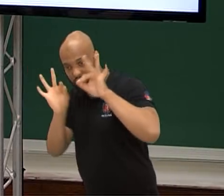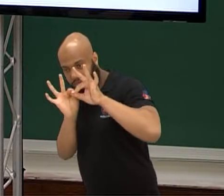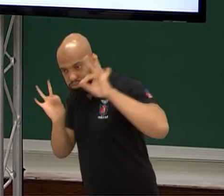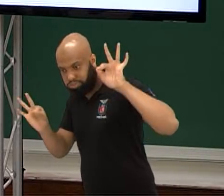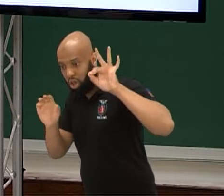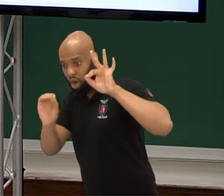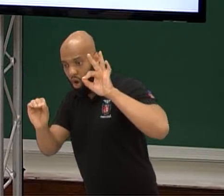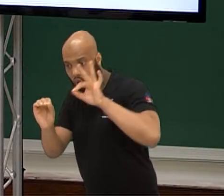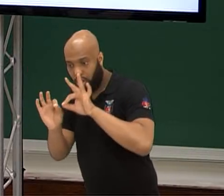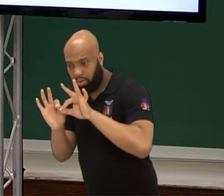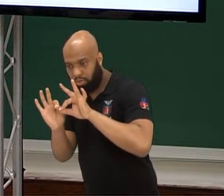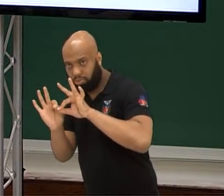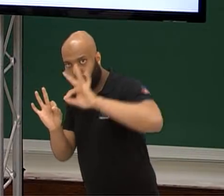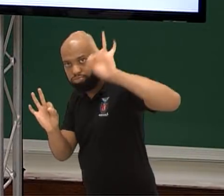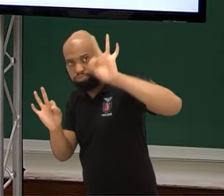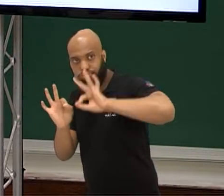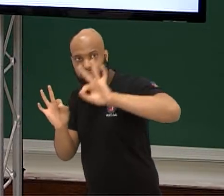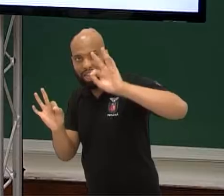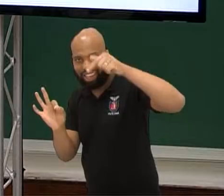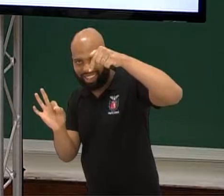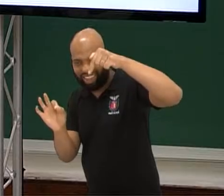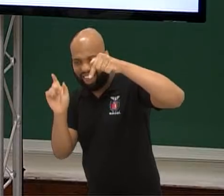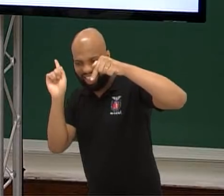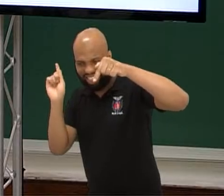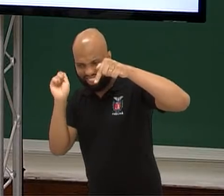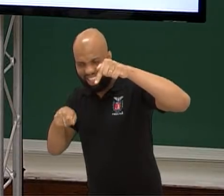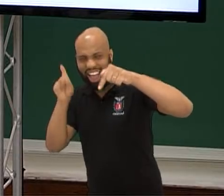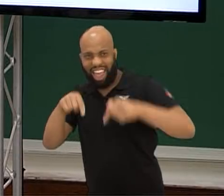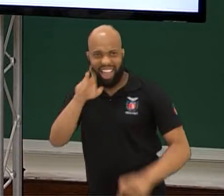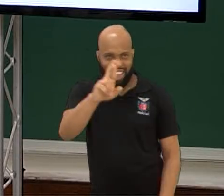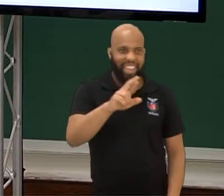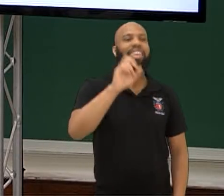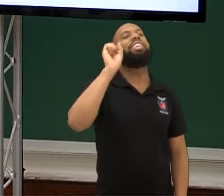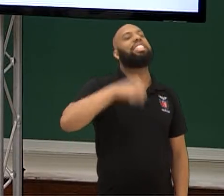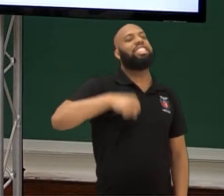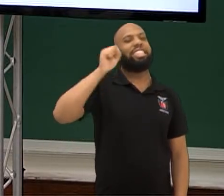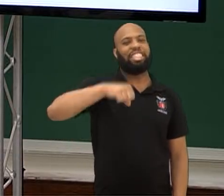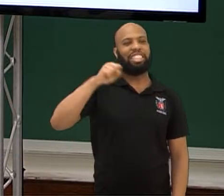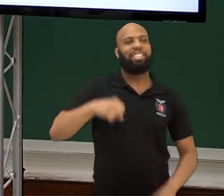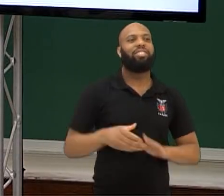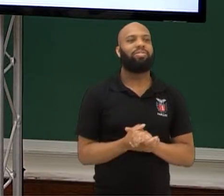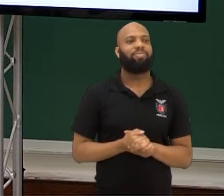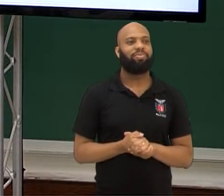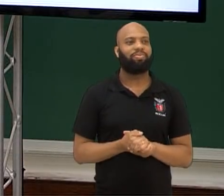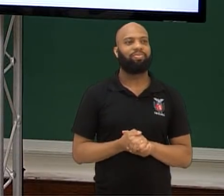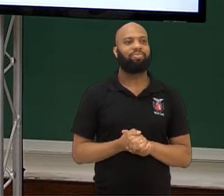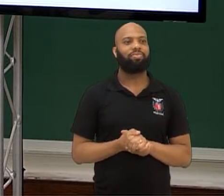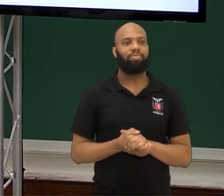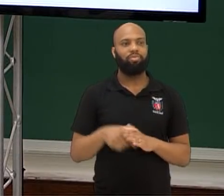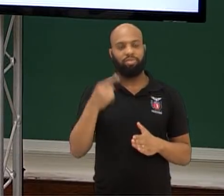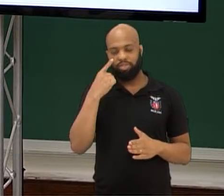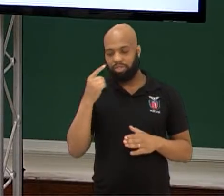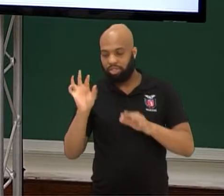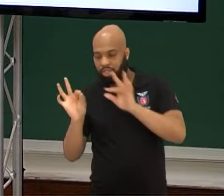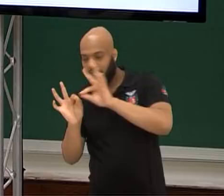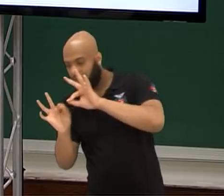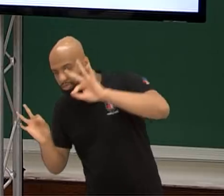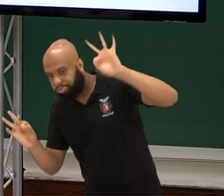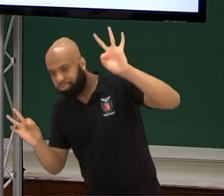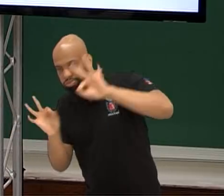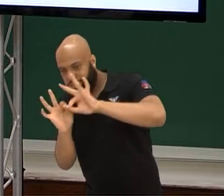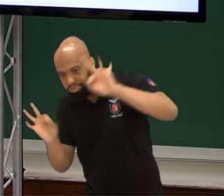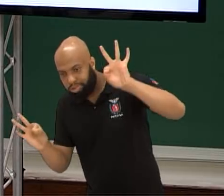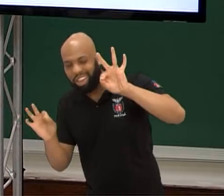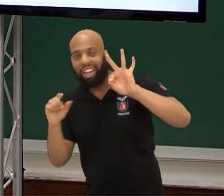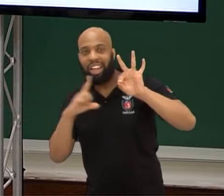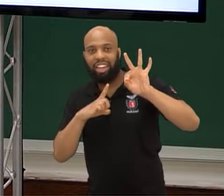segmento do O até o Q, eu obtenho raio? Eu acho que sim, né? Ele vai do centro até